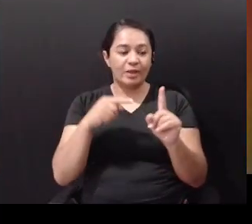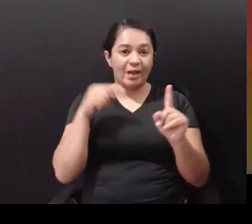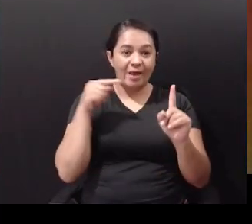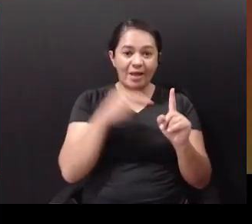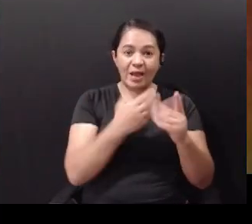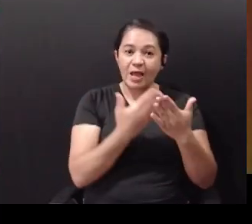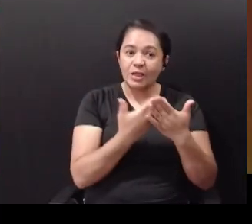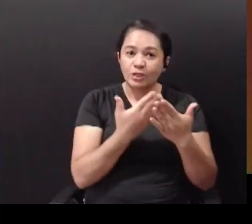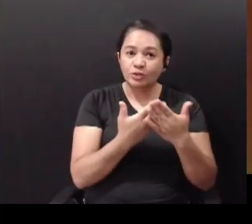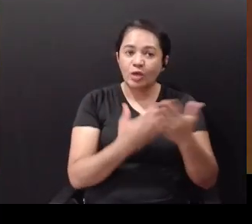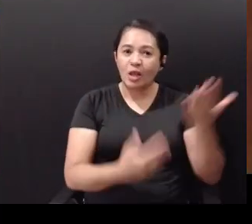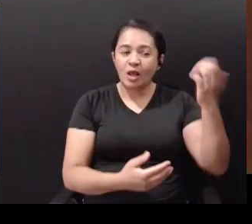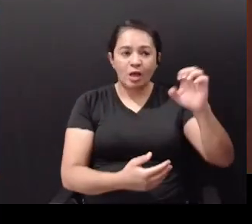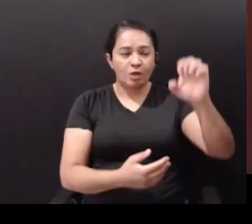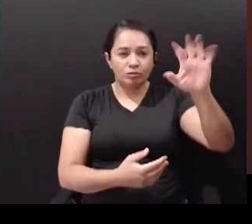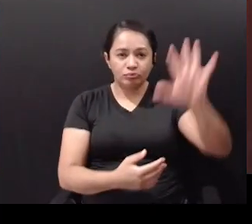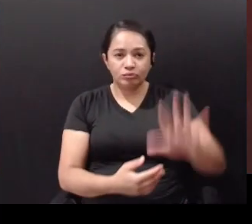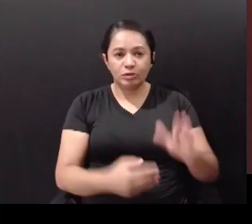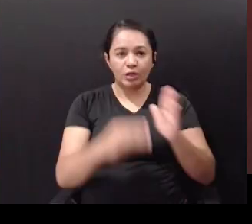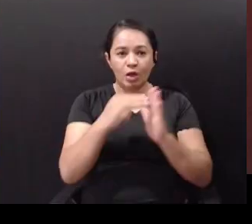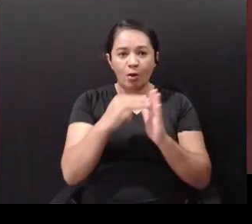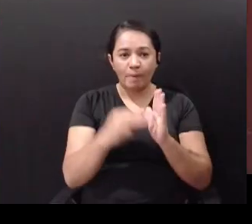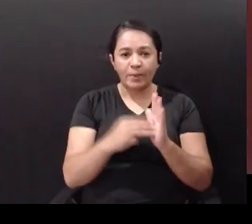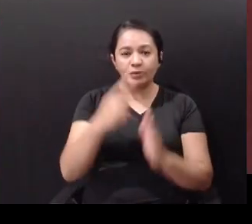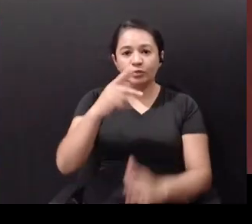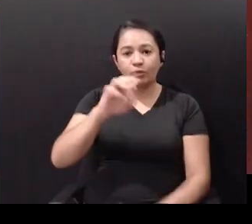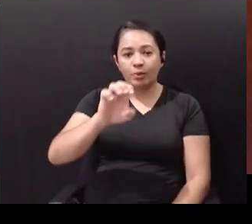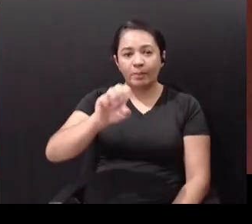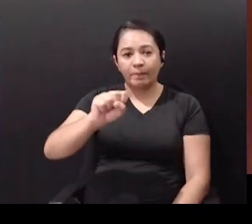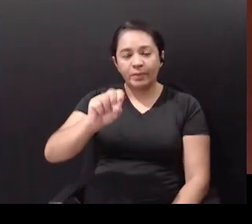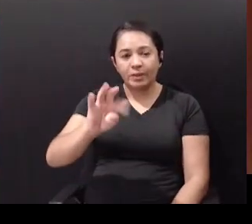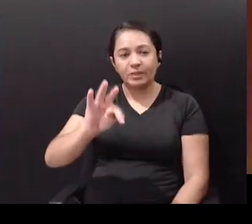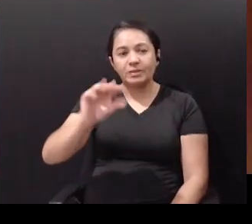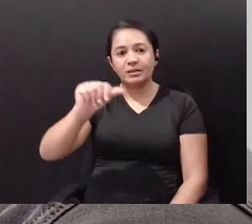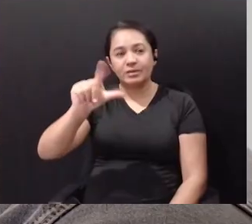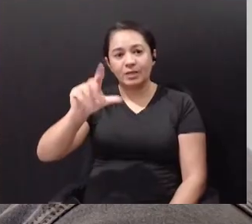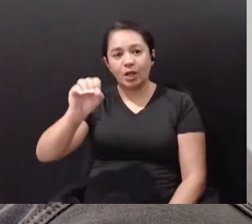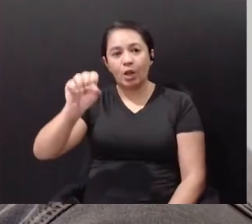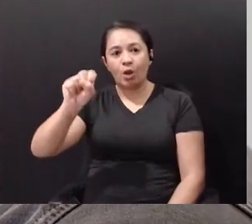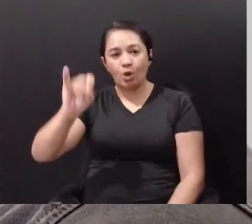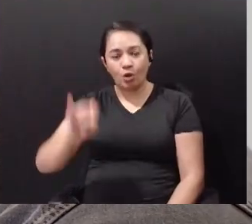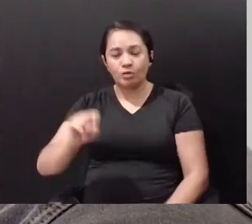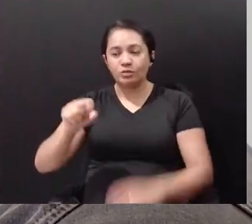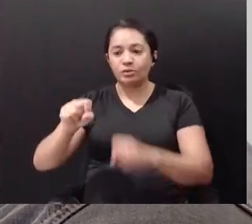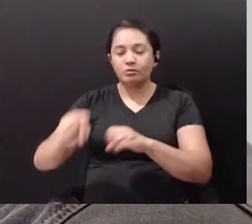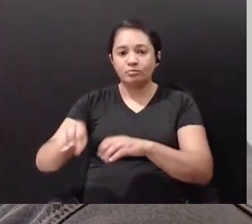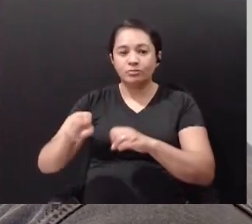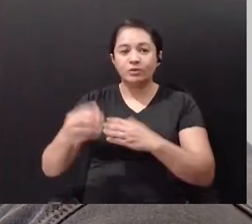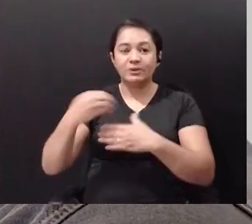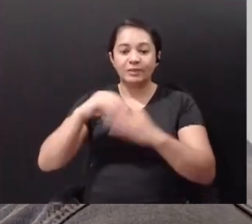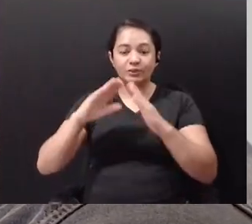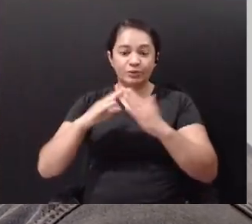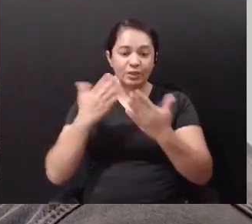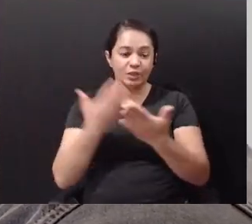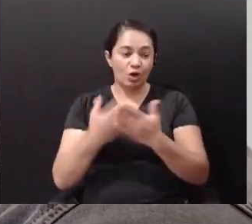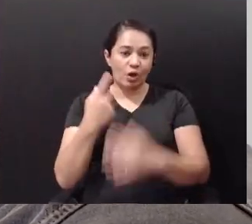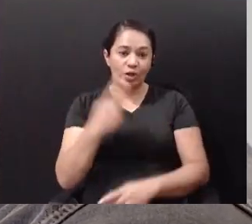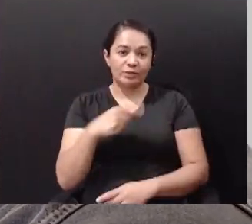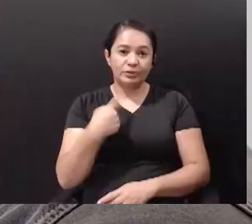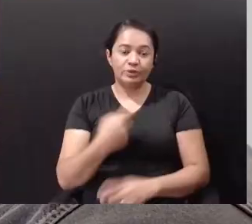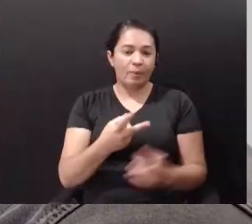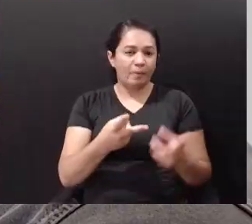método Pestalozzi, trouxe, inclusive, esse método e aplicou em sua escola, e a gente vê uma